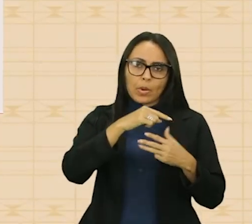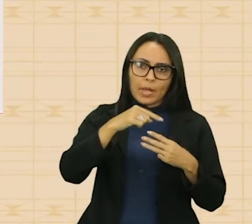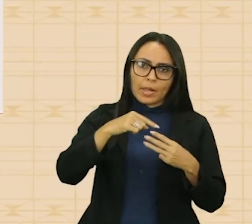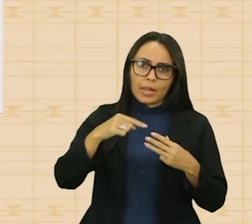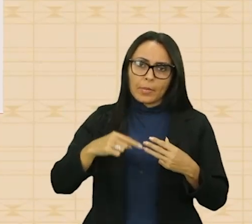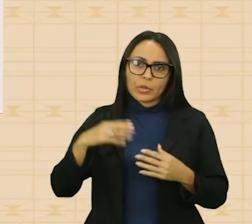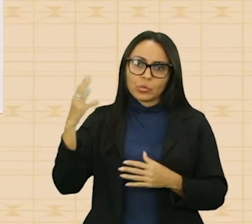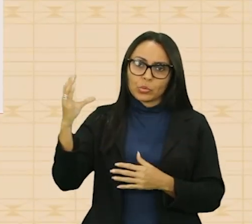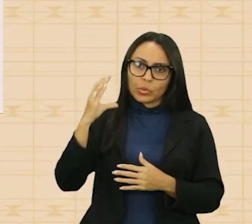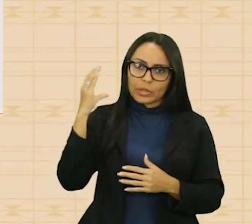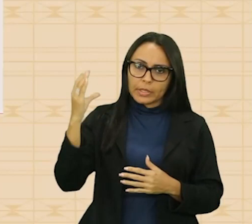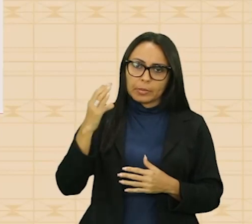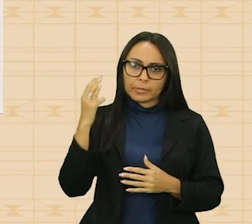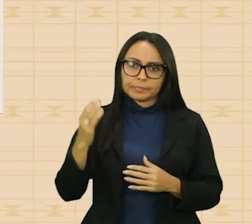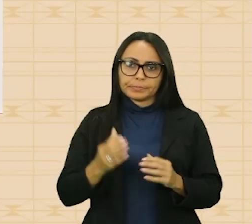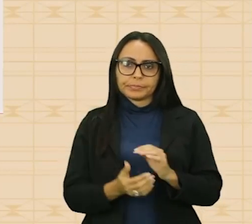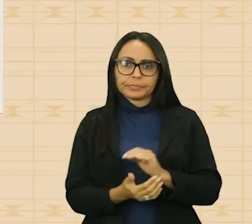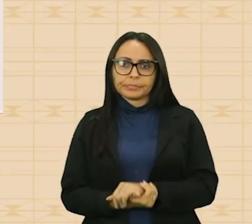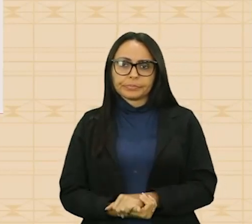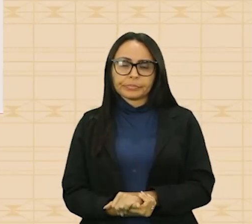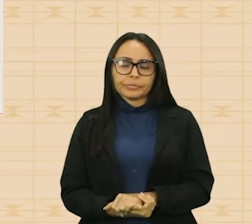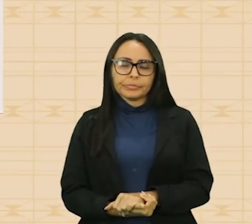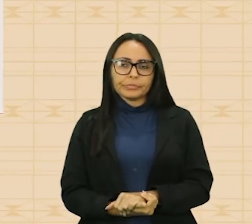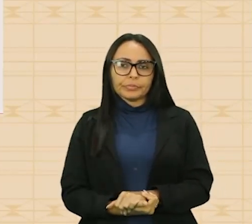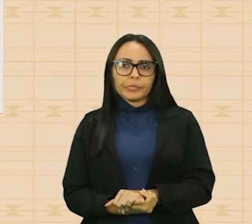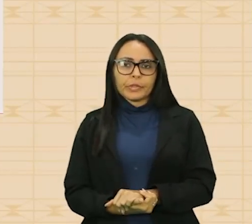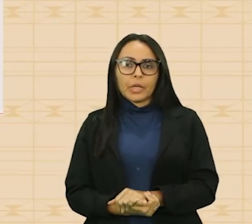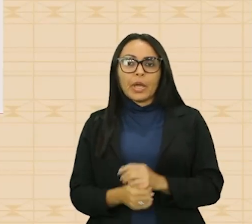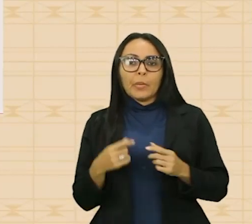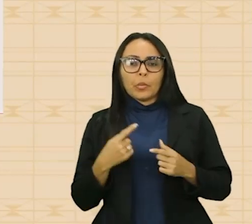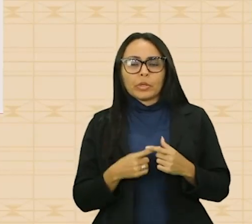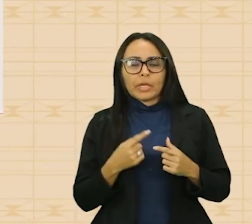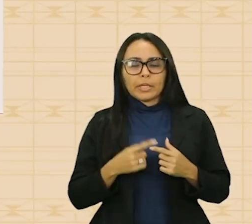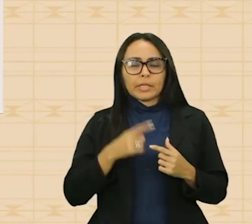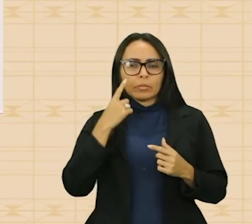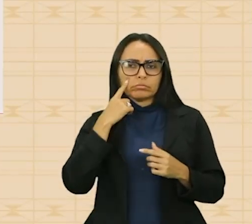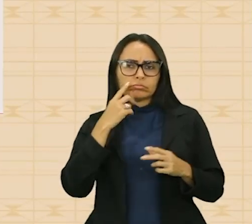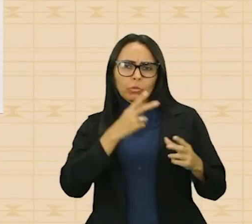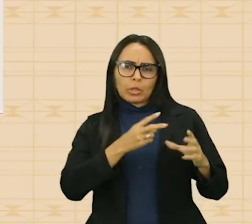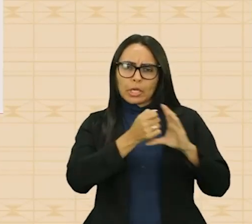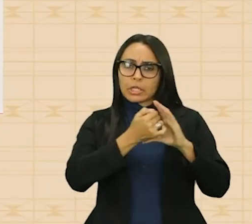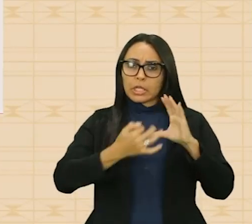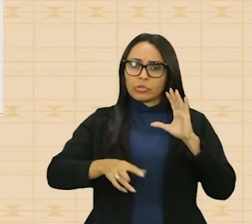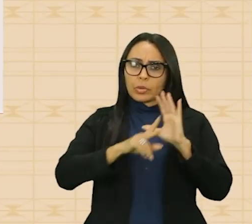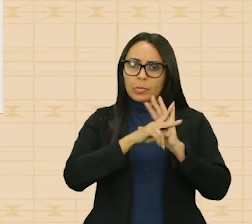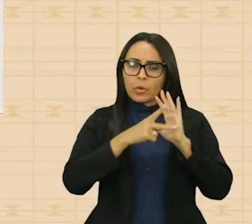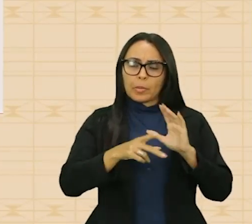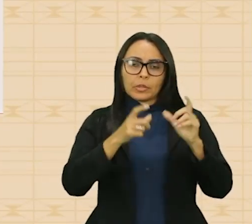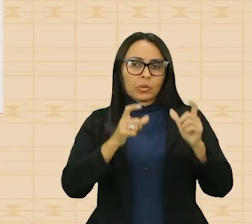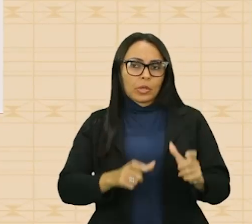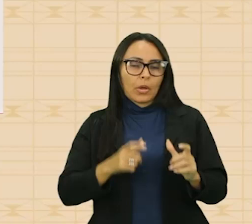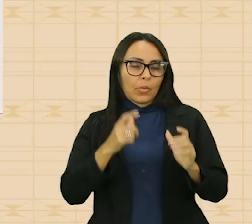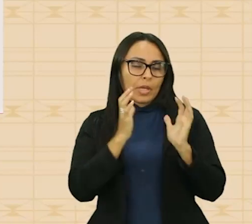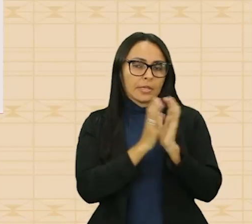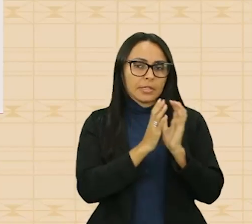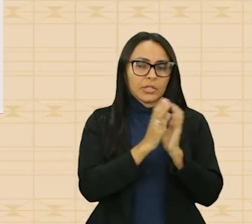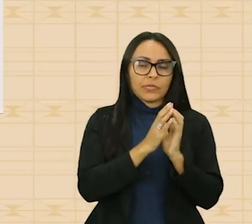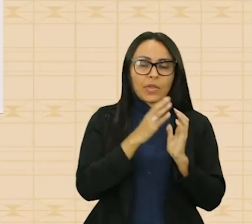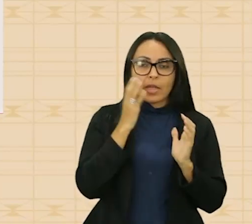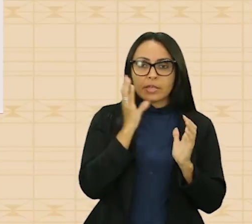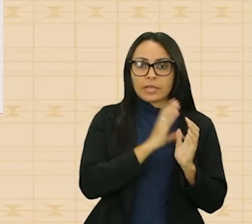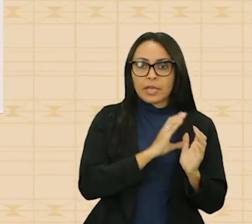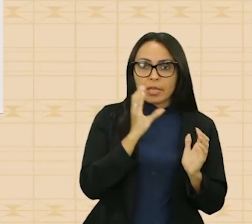climático. Porque ele meio que dá uma cara, né? Uma cara ali àquele lugar. O Recife é quente,